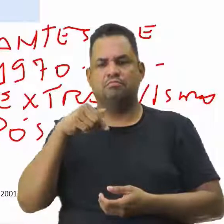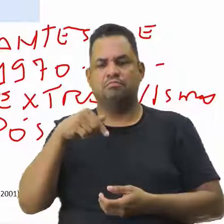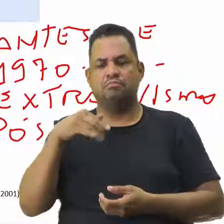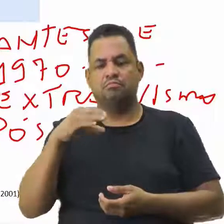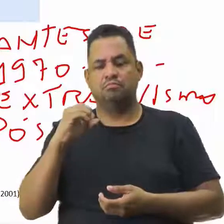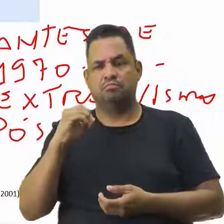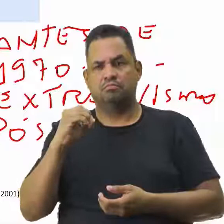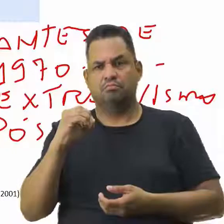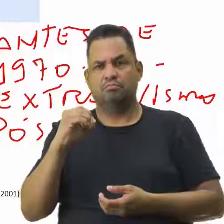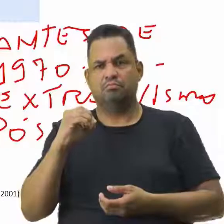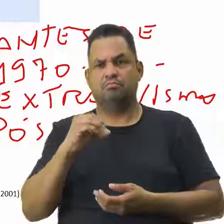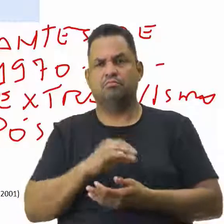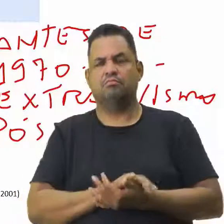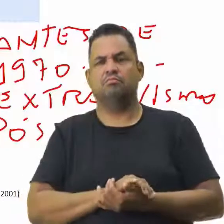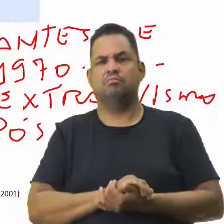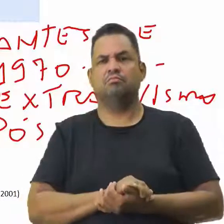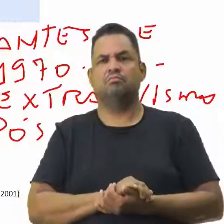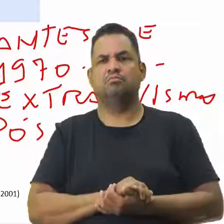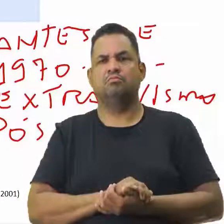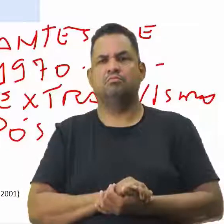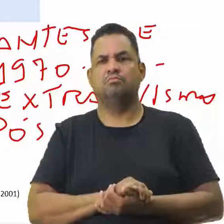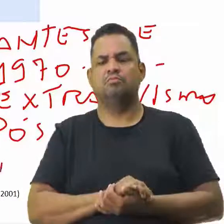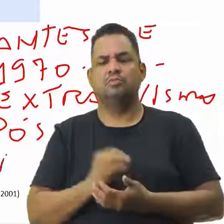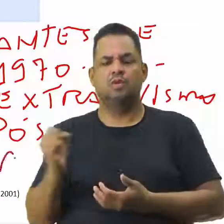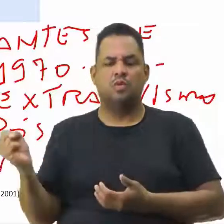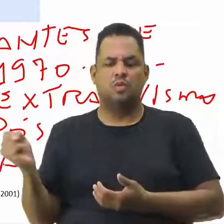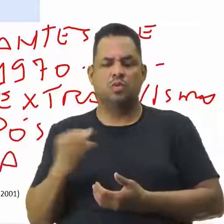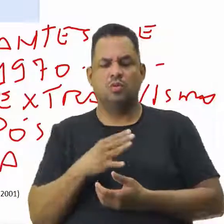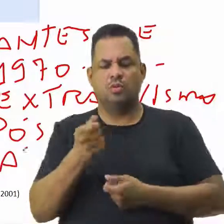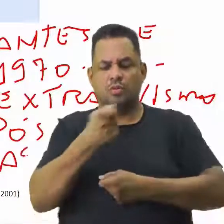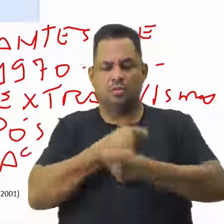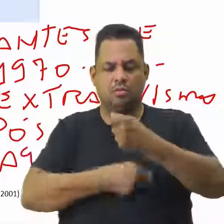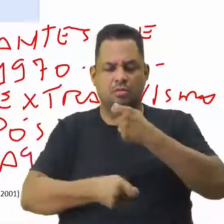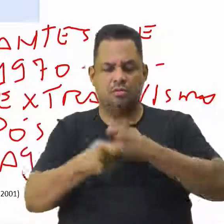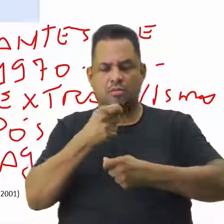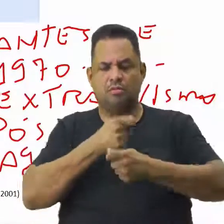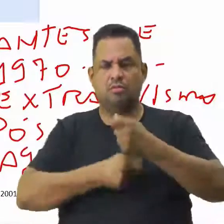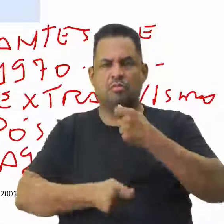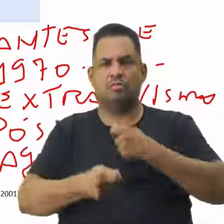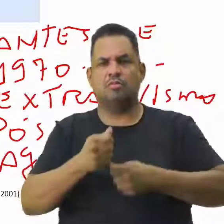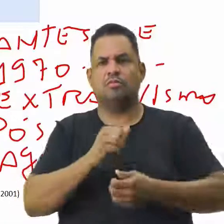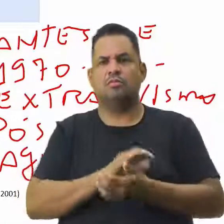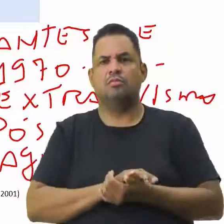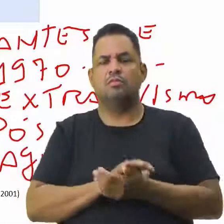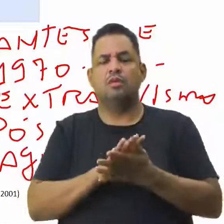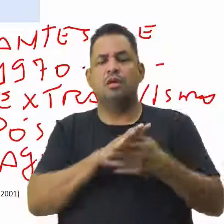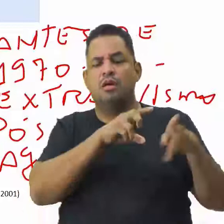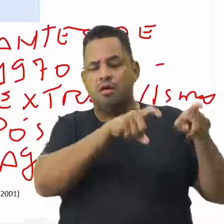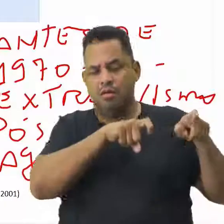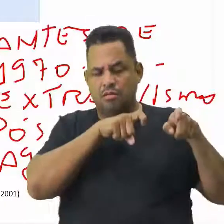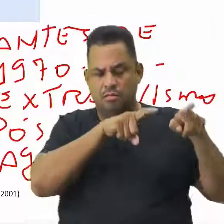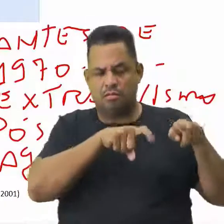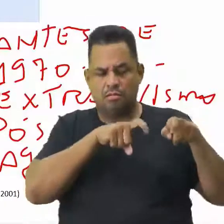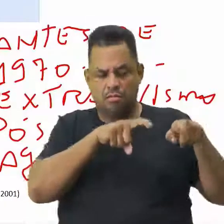1970. Isso é o que chamamos de nova economia. Economia agrícola.